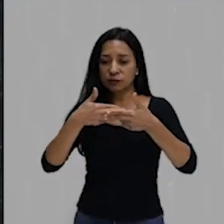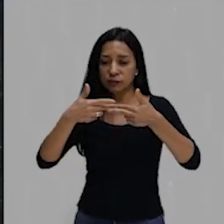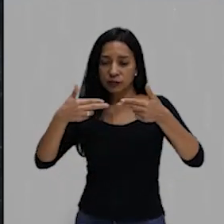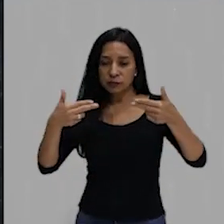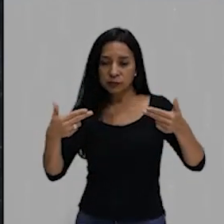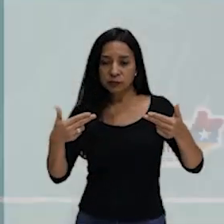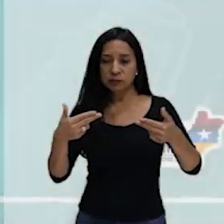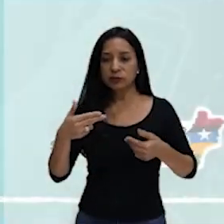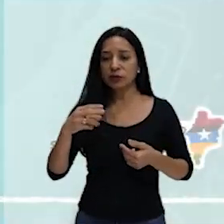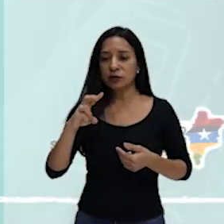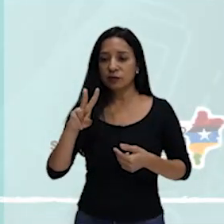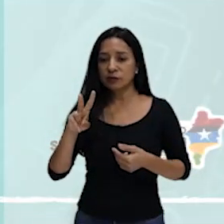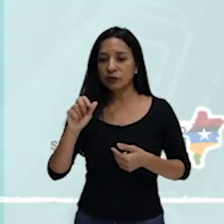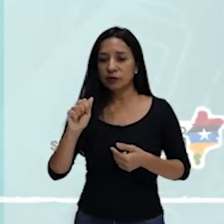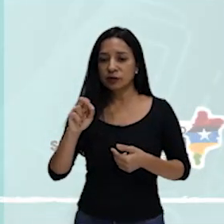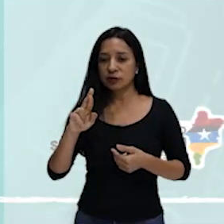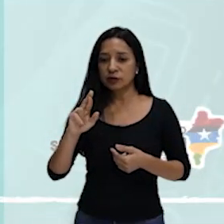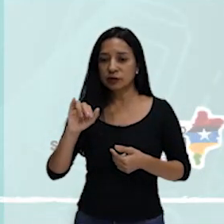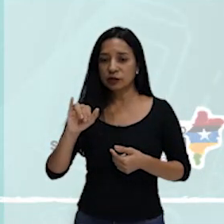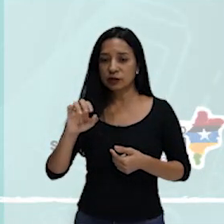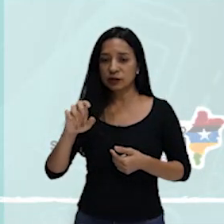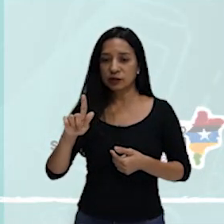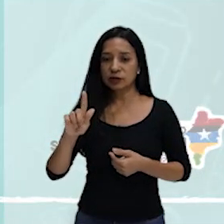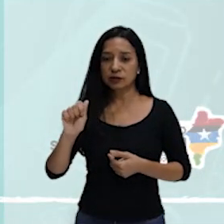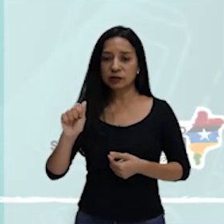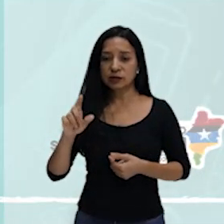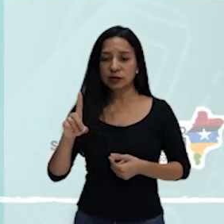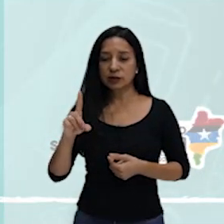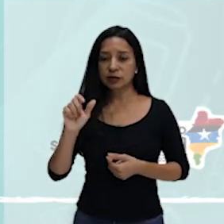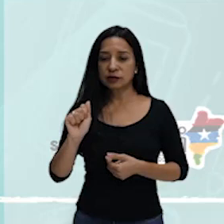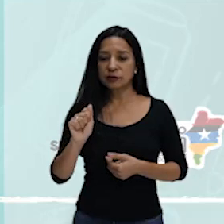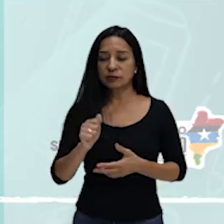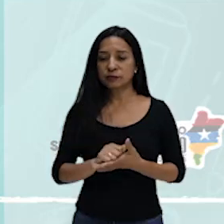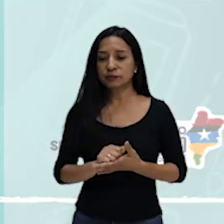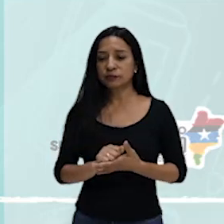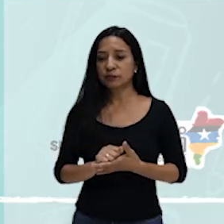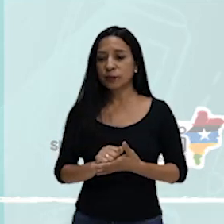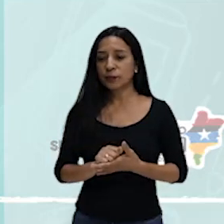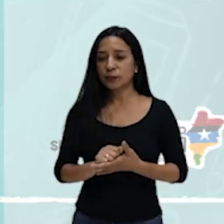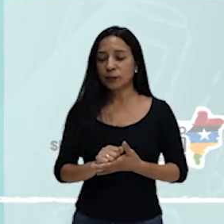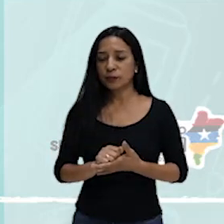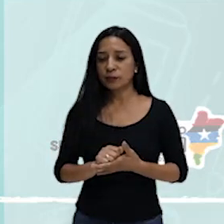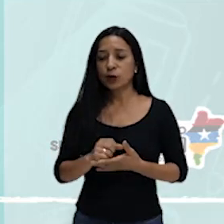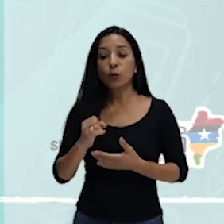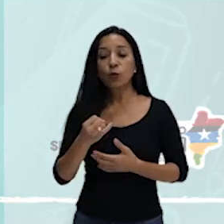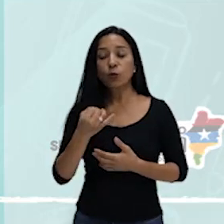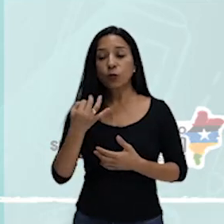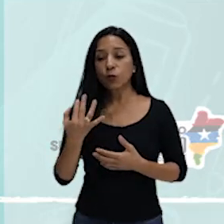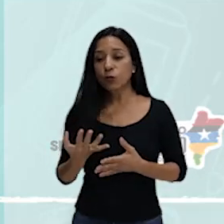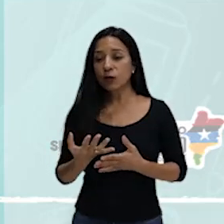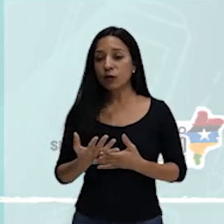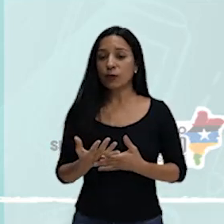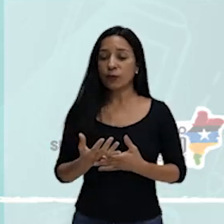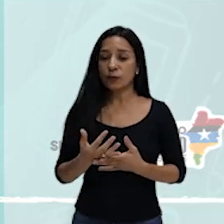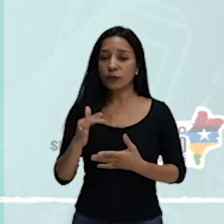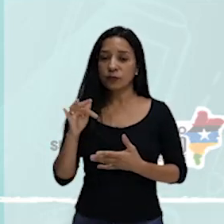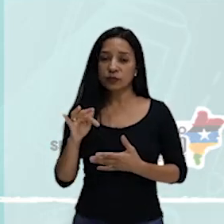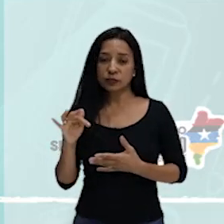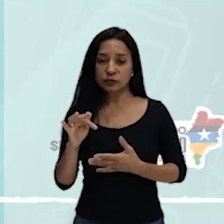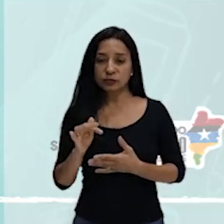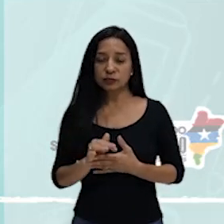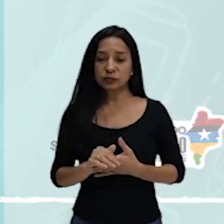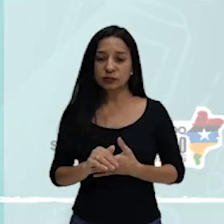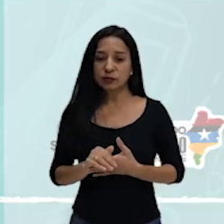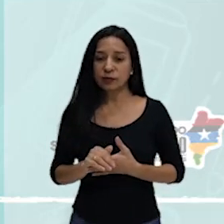Os feijões que têm esse genótipo aqui, ele vai apresentar este fenótipo. Qual é o fenótipo? A presença